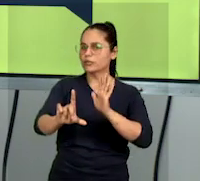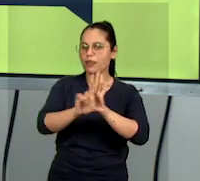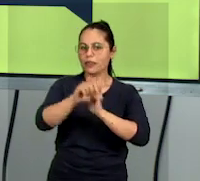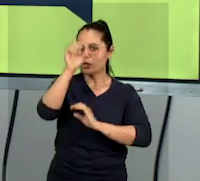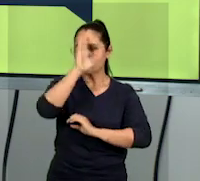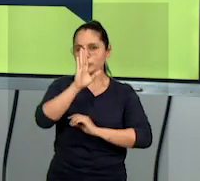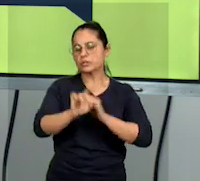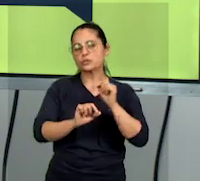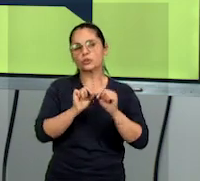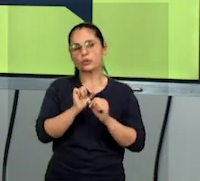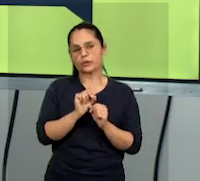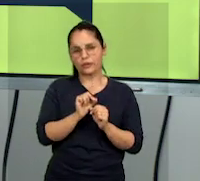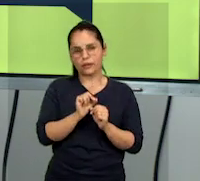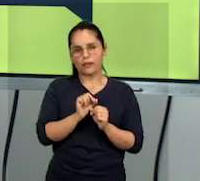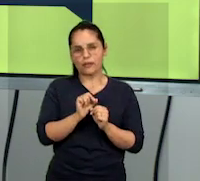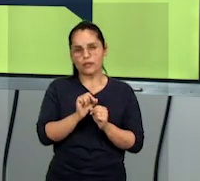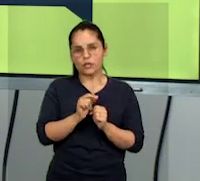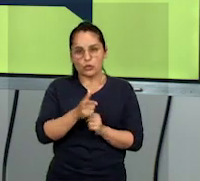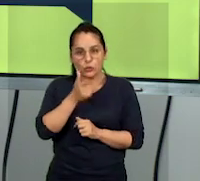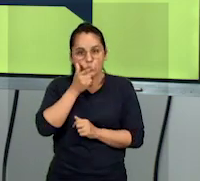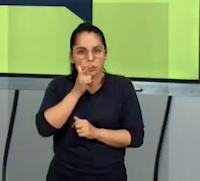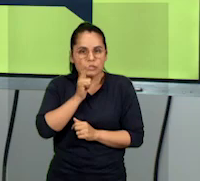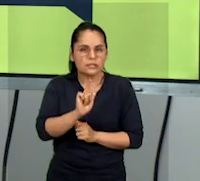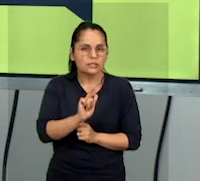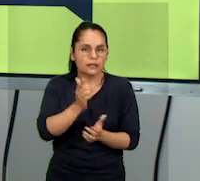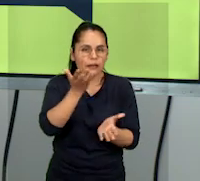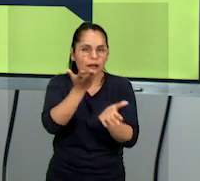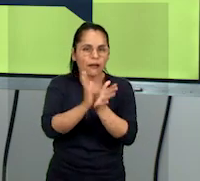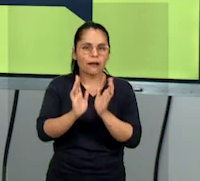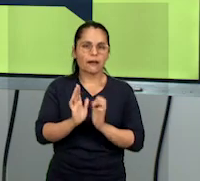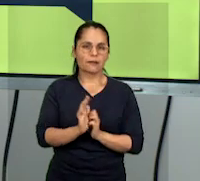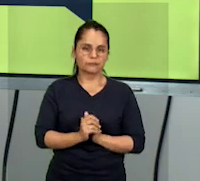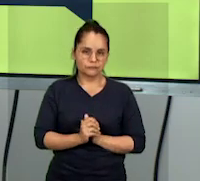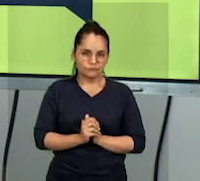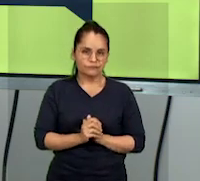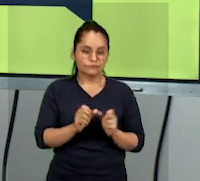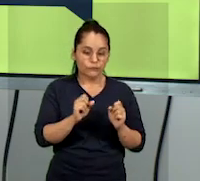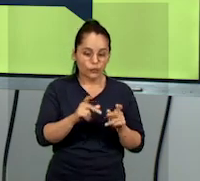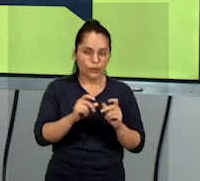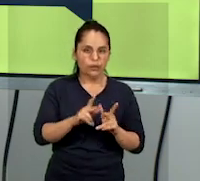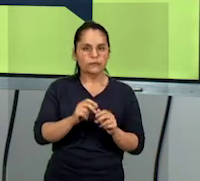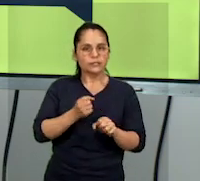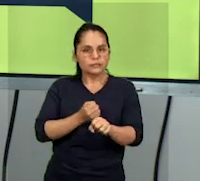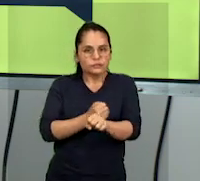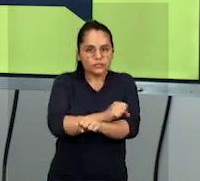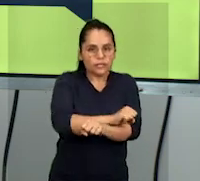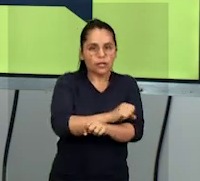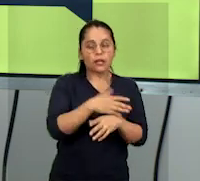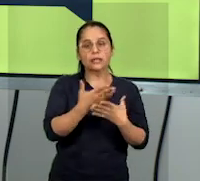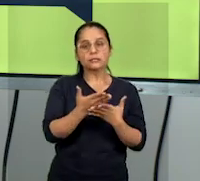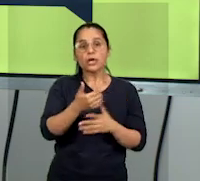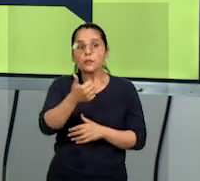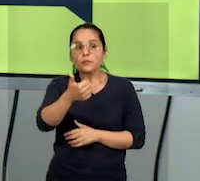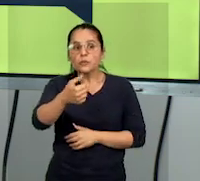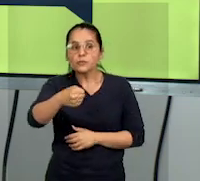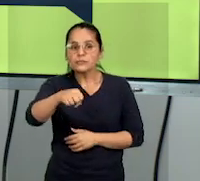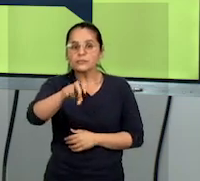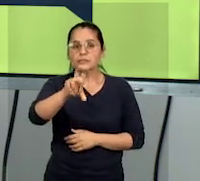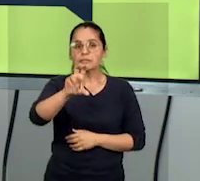que acabasse com esse comércio de escravizados. Então, em